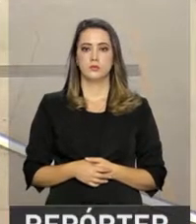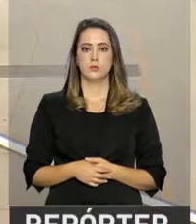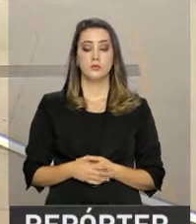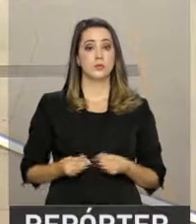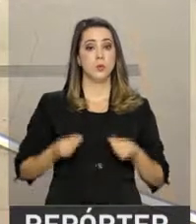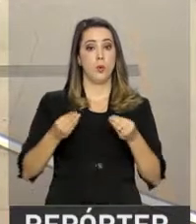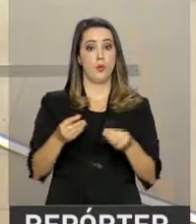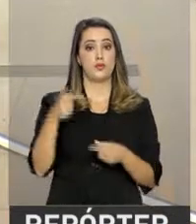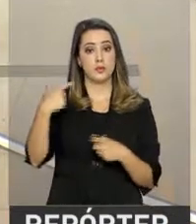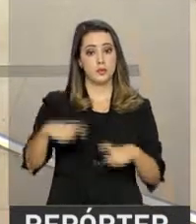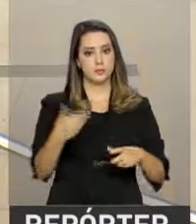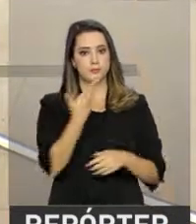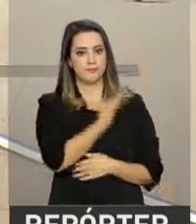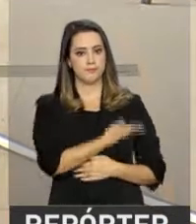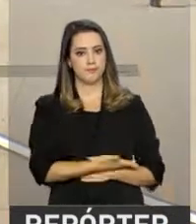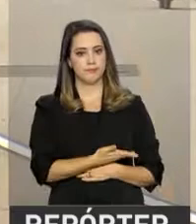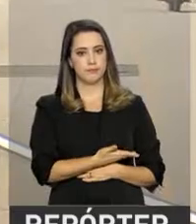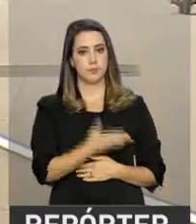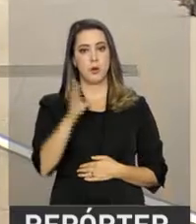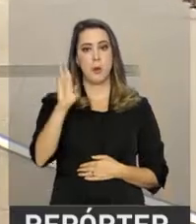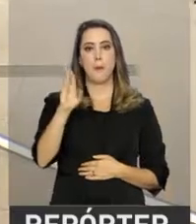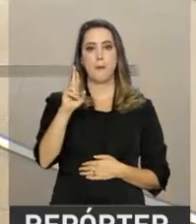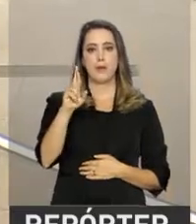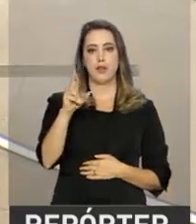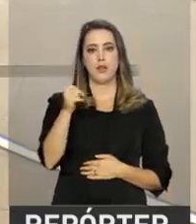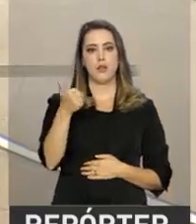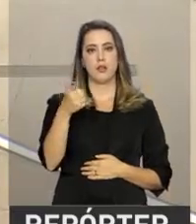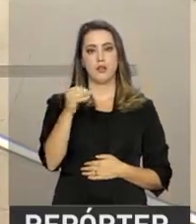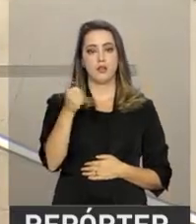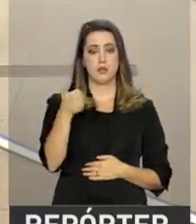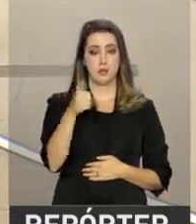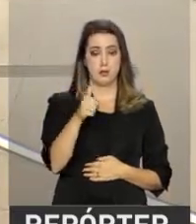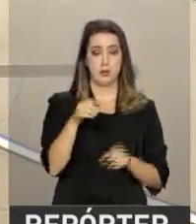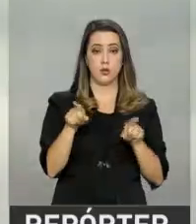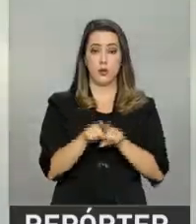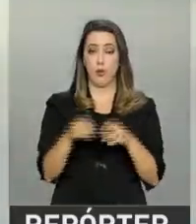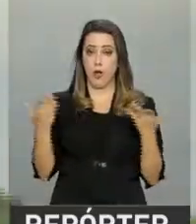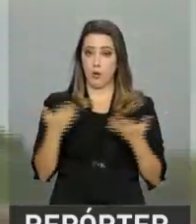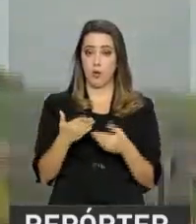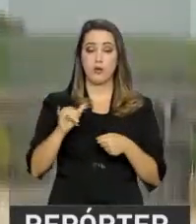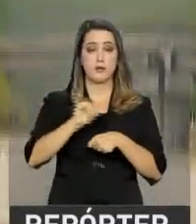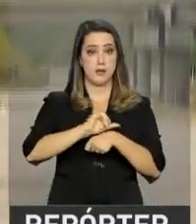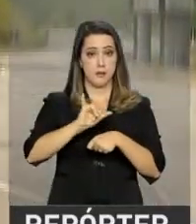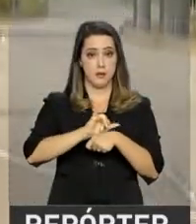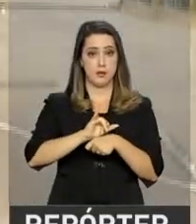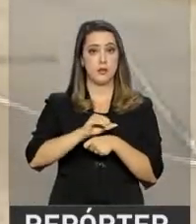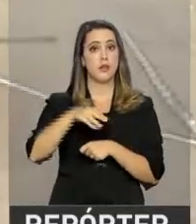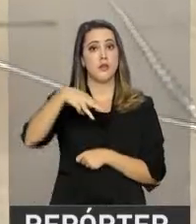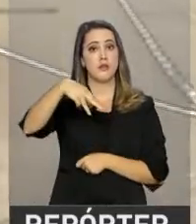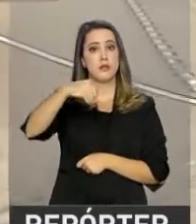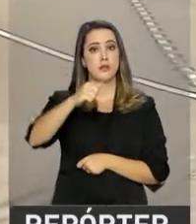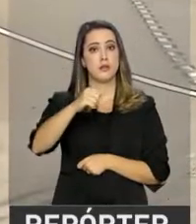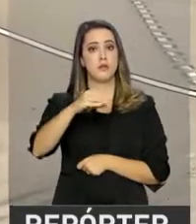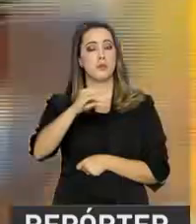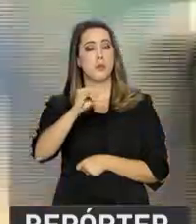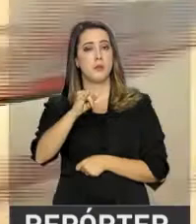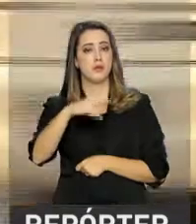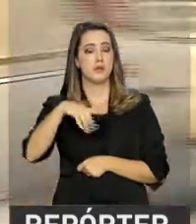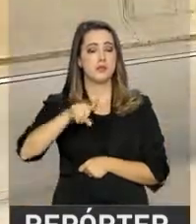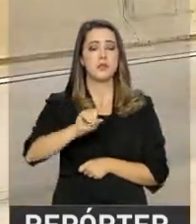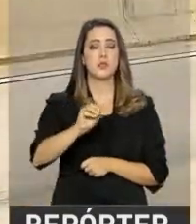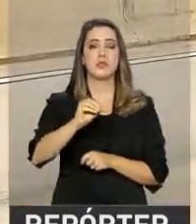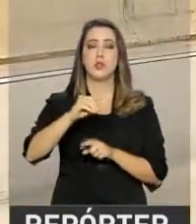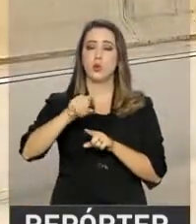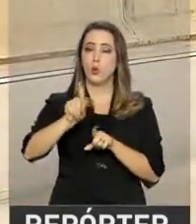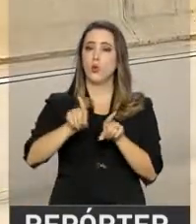com a entrega deste trecho na BR-101, agora as capitais Maceió e Recife ficam interligadas em pista duplicada. No